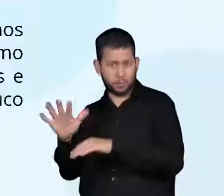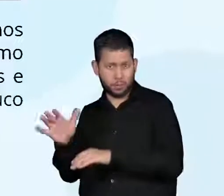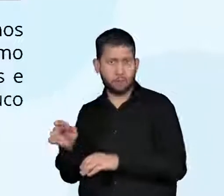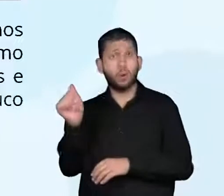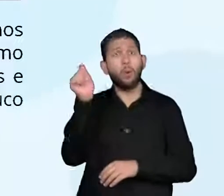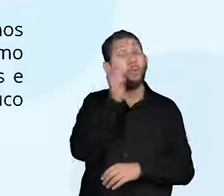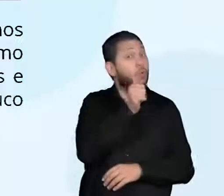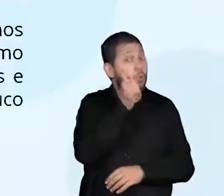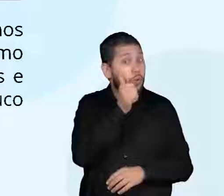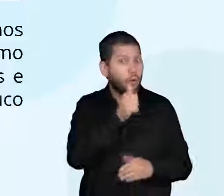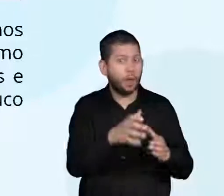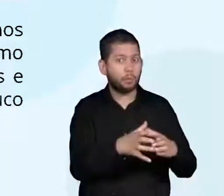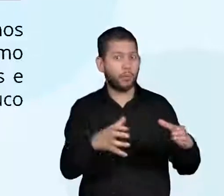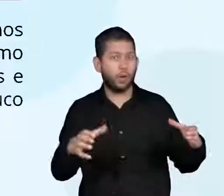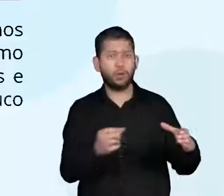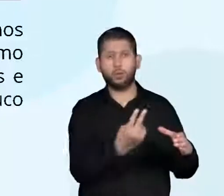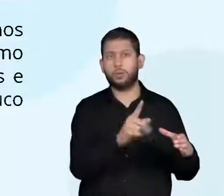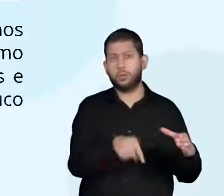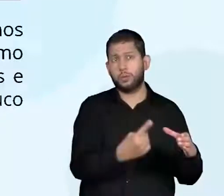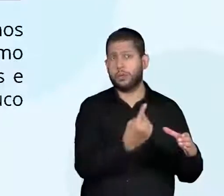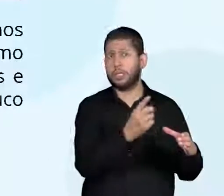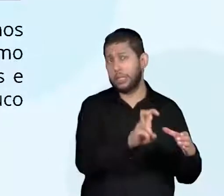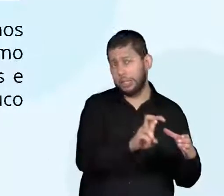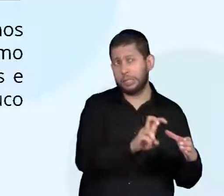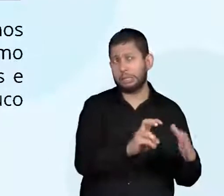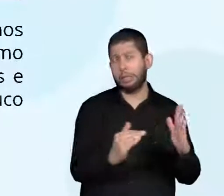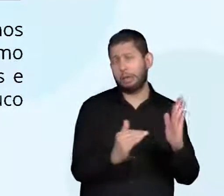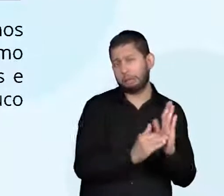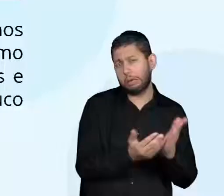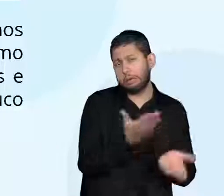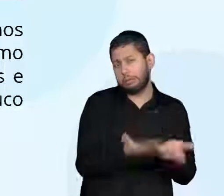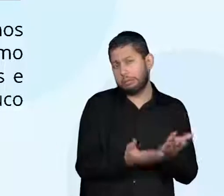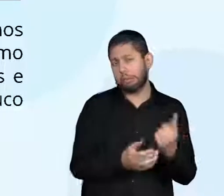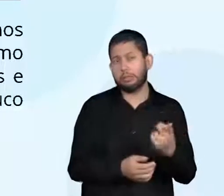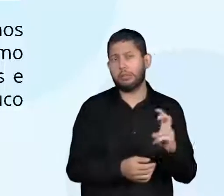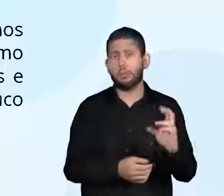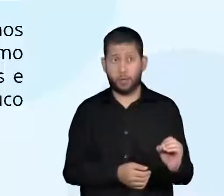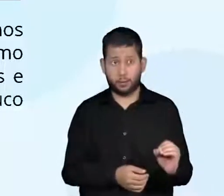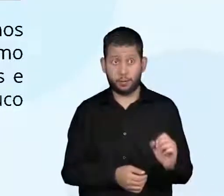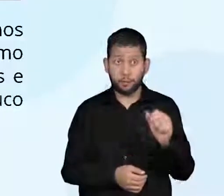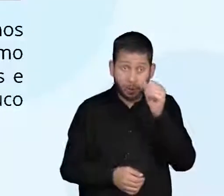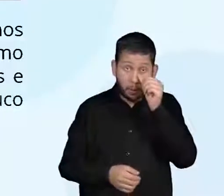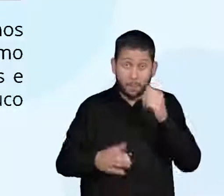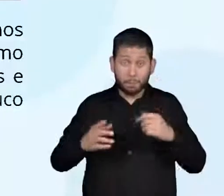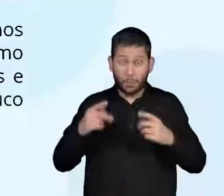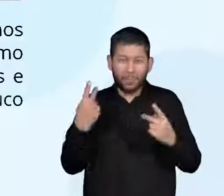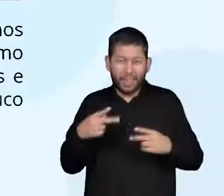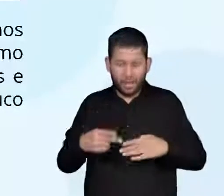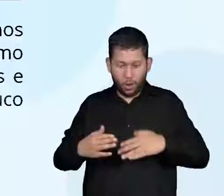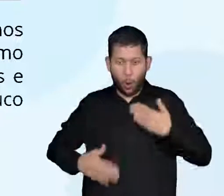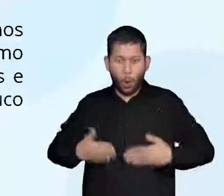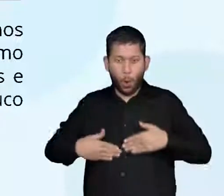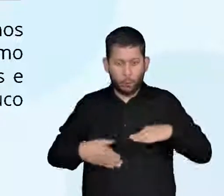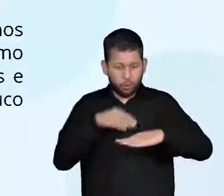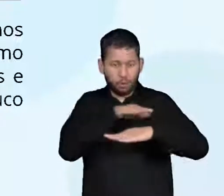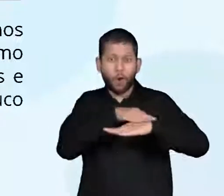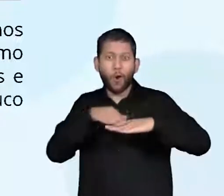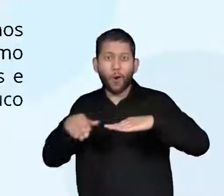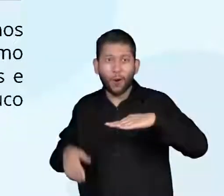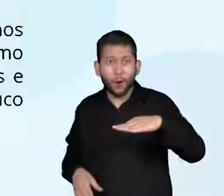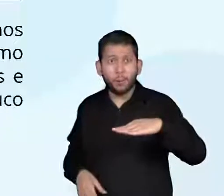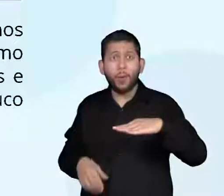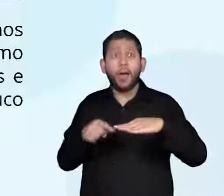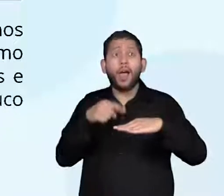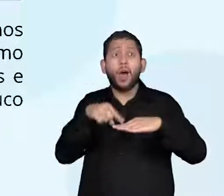encorpada e robusta, mas extremamente flexíveis. Ou seja, são grandes, mas são flexíveis. As